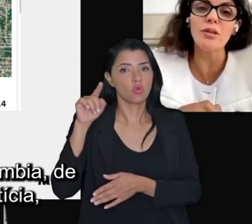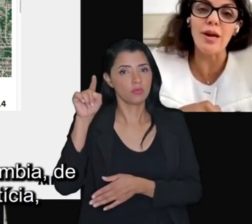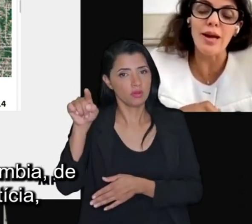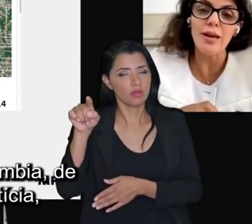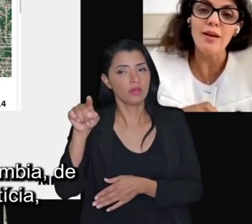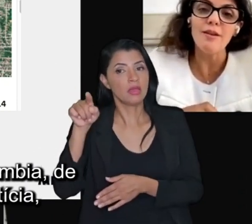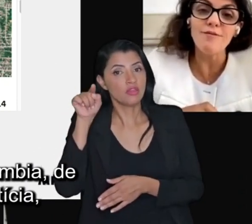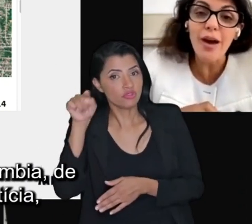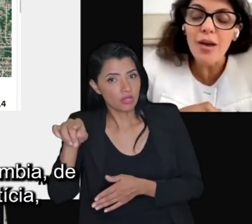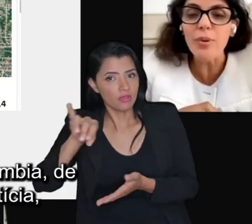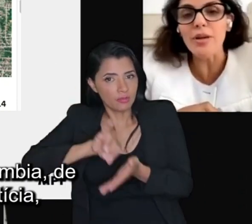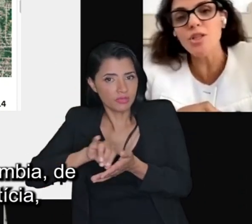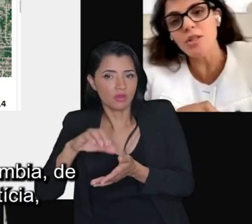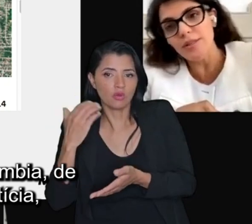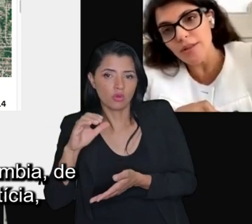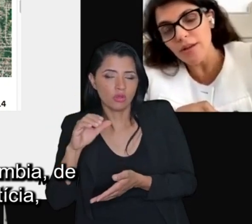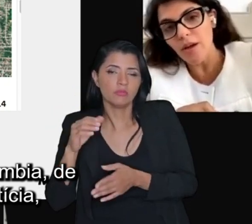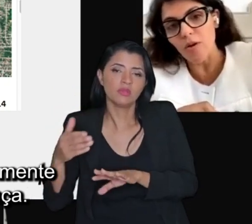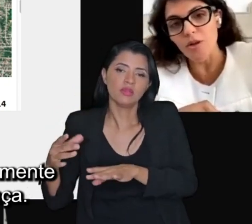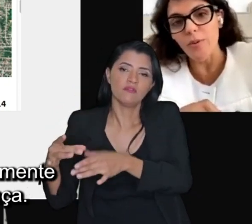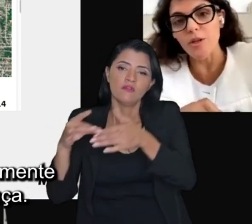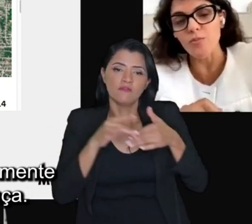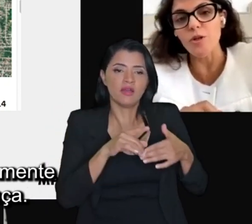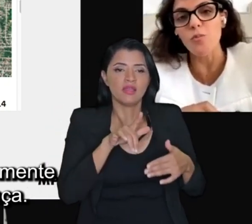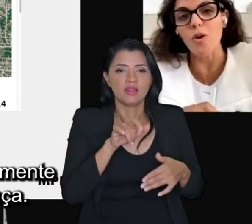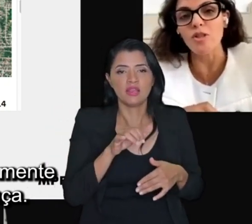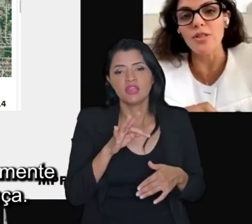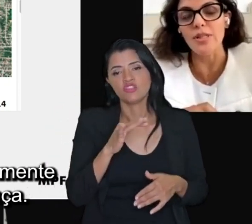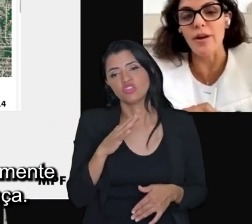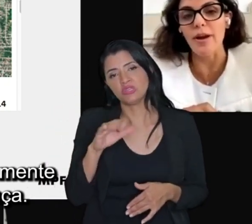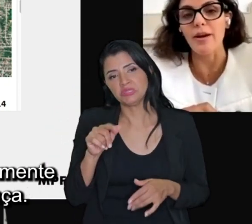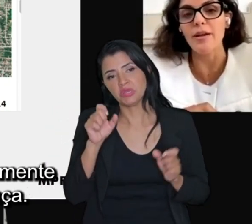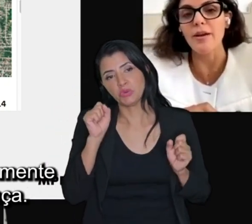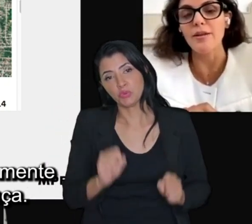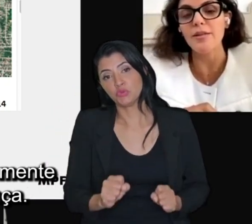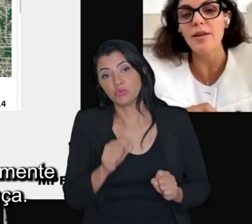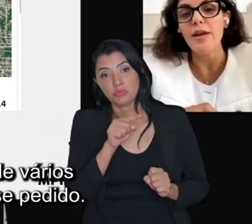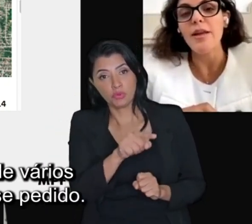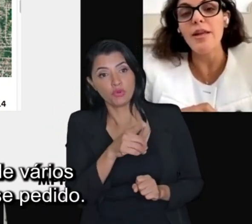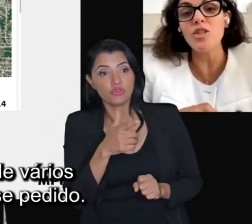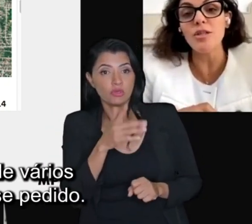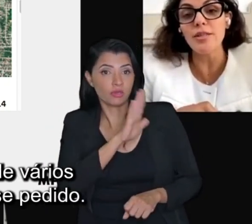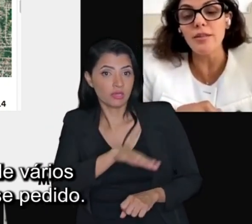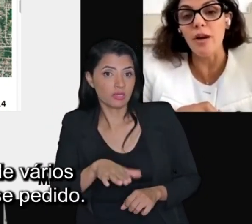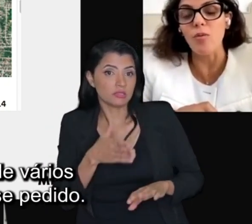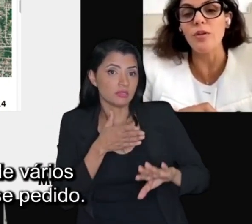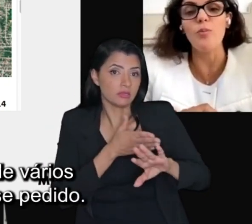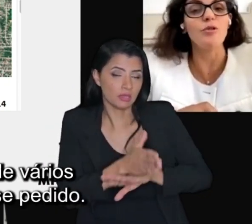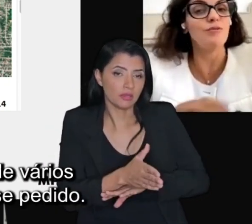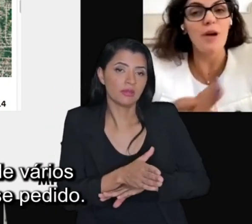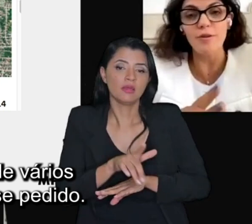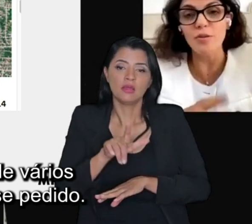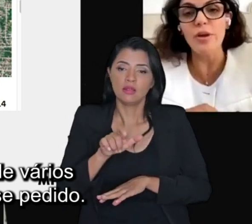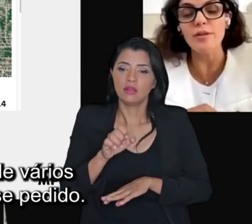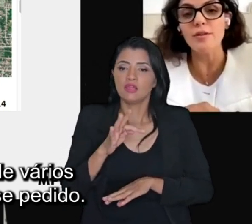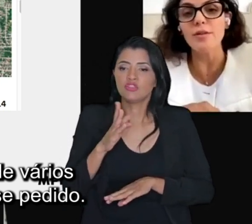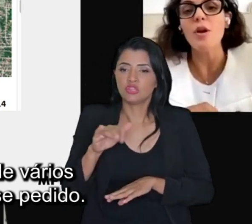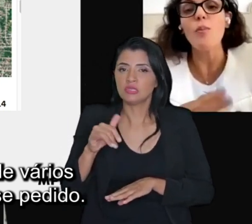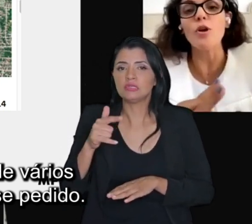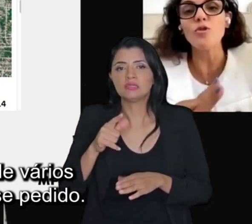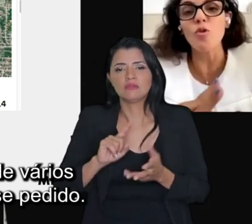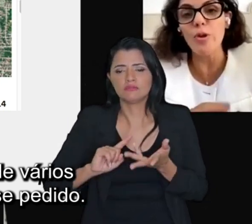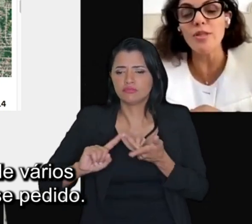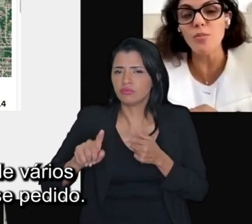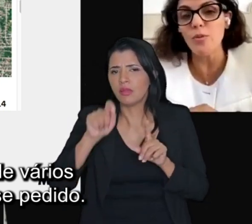De Bogotá vai para Letícia, que é onde aparentemente pode estar a criança. Letícia, então, depois de vários